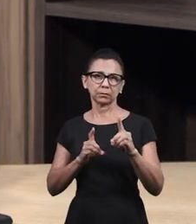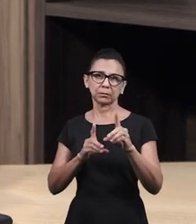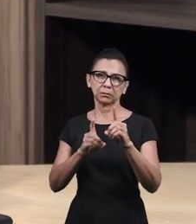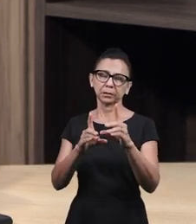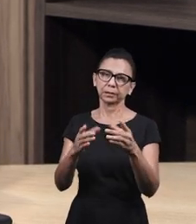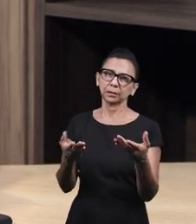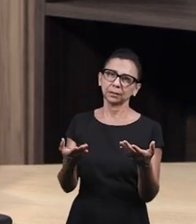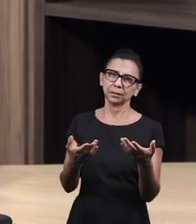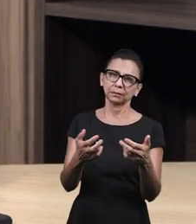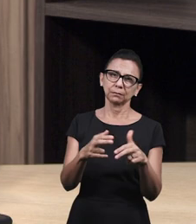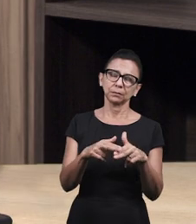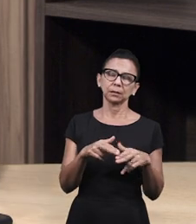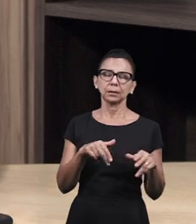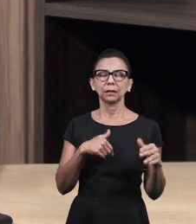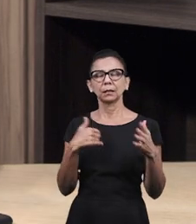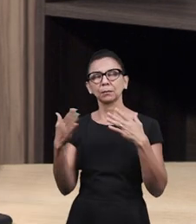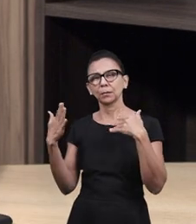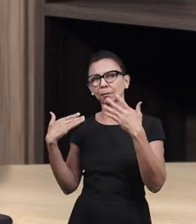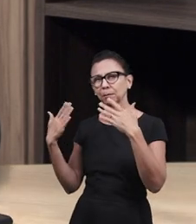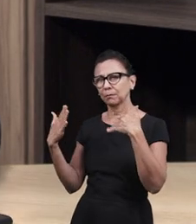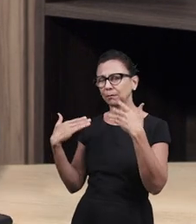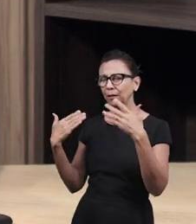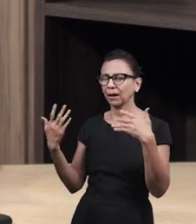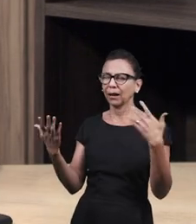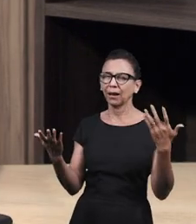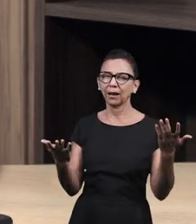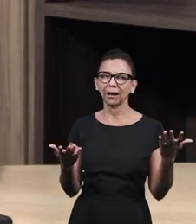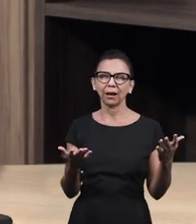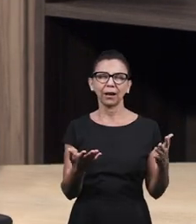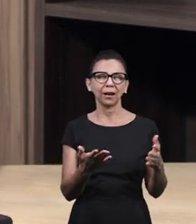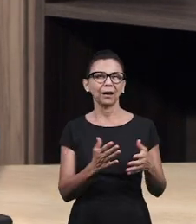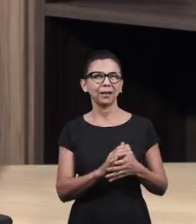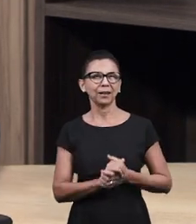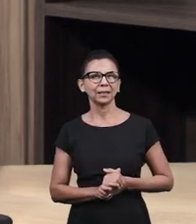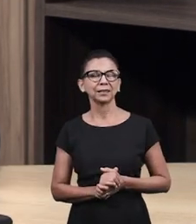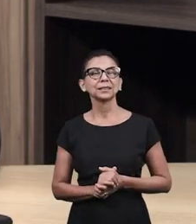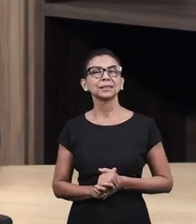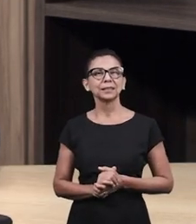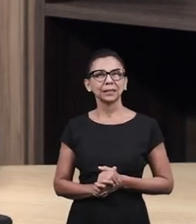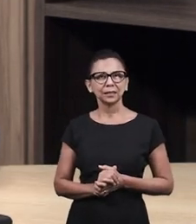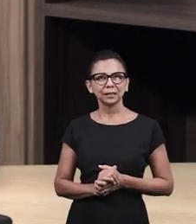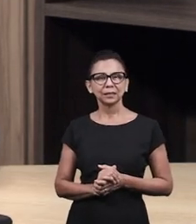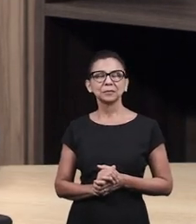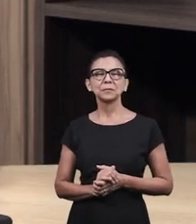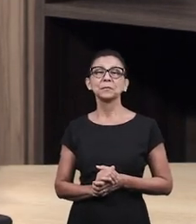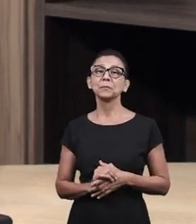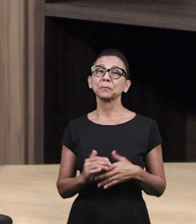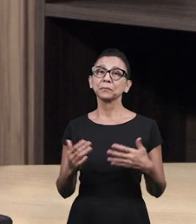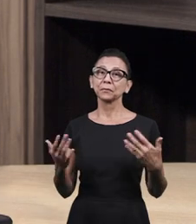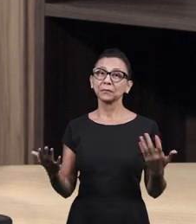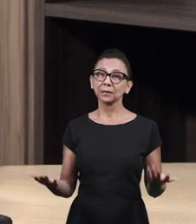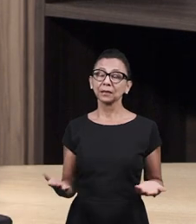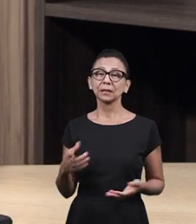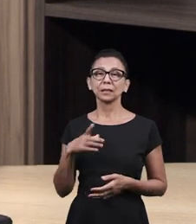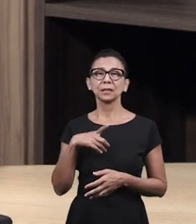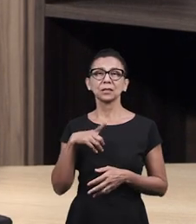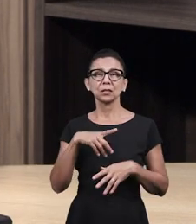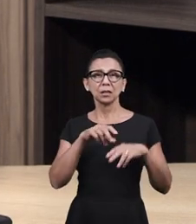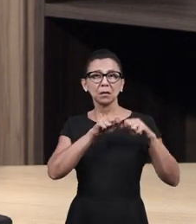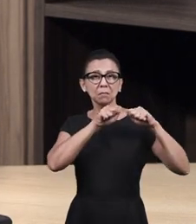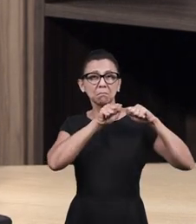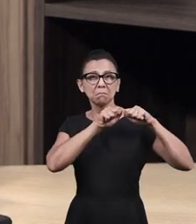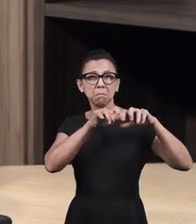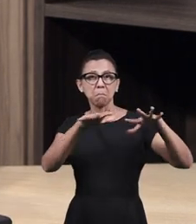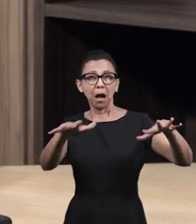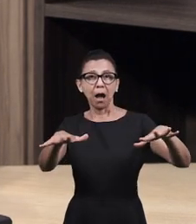de uma maneira aqui numa conversa menos formal e que tem tido uma repercussão